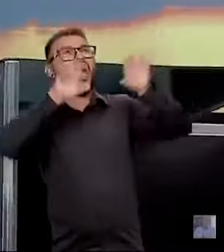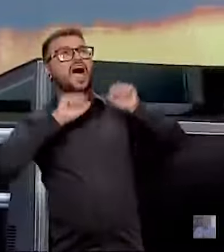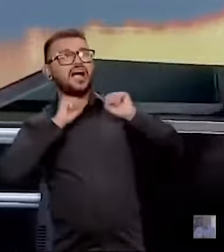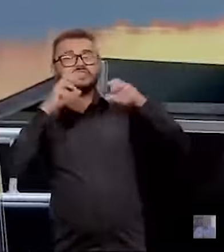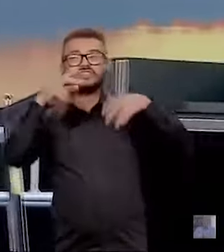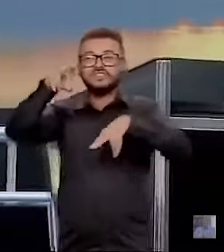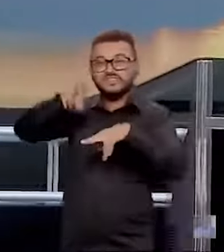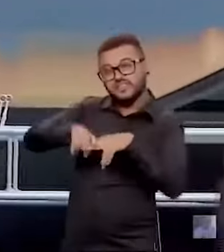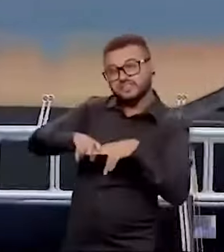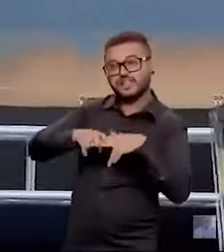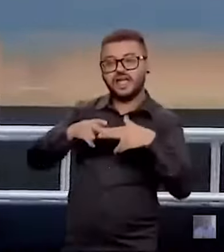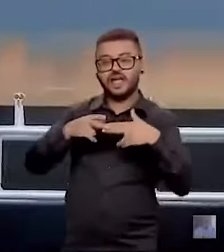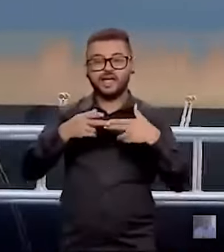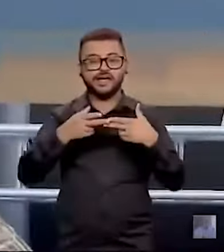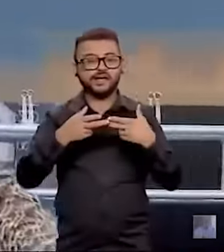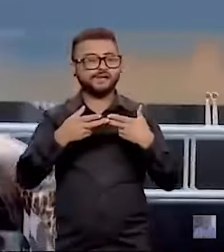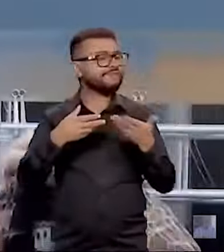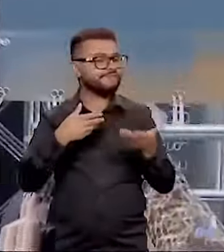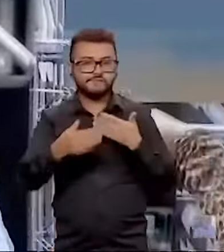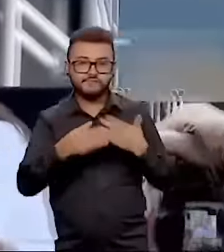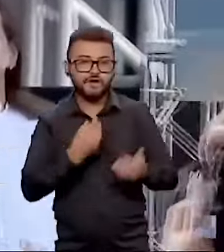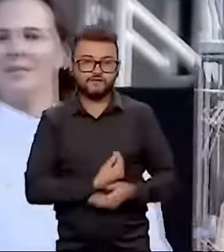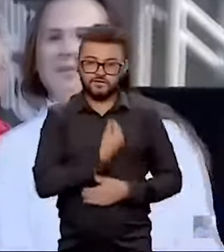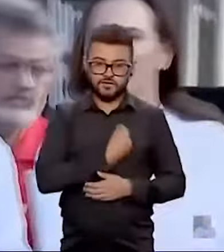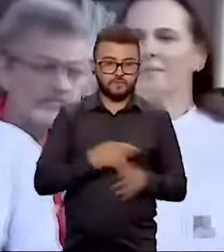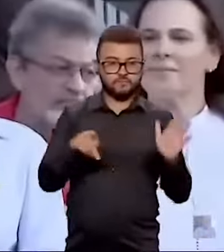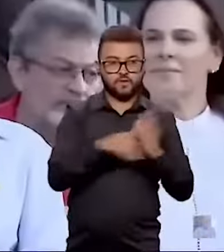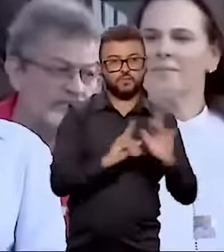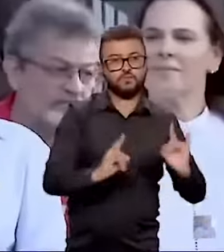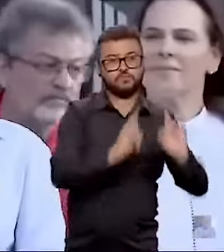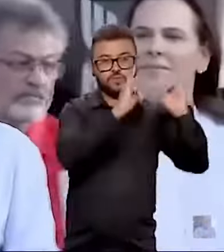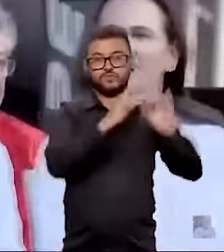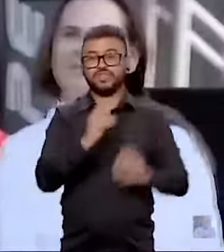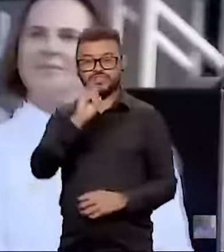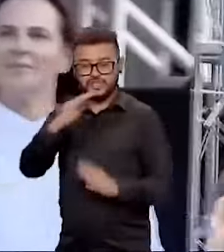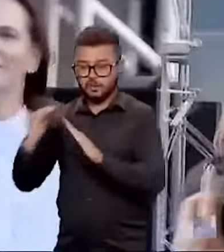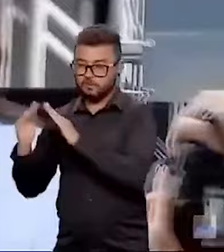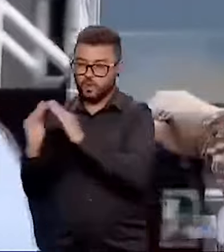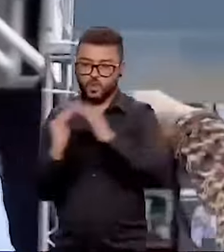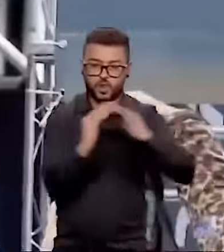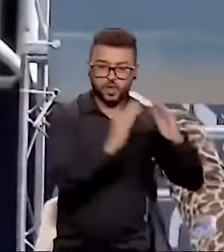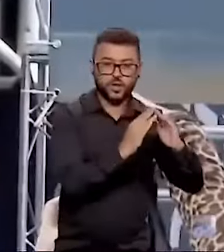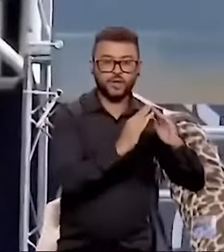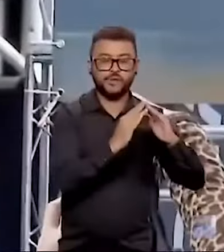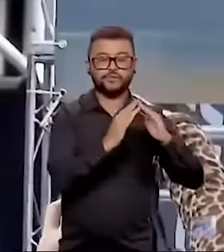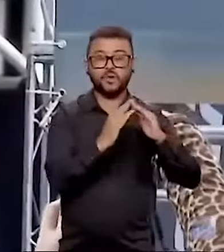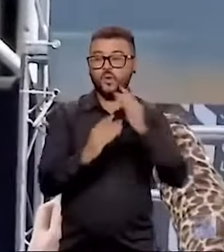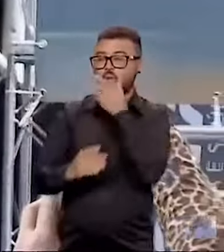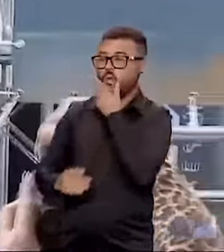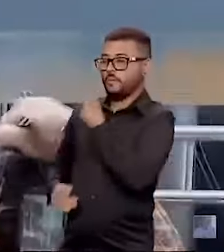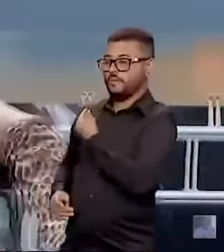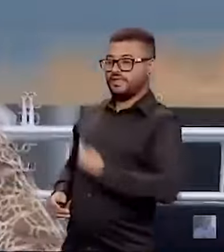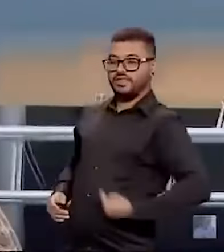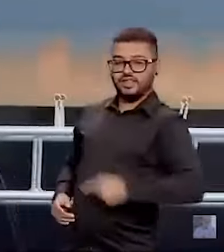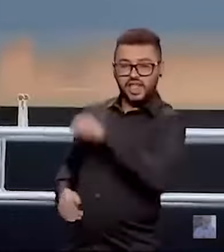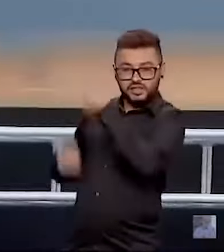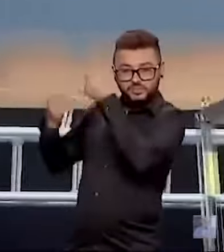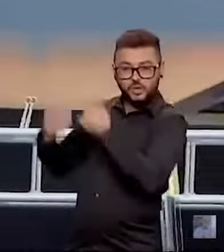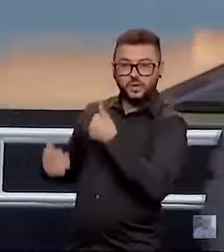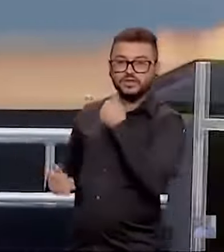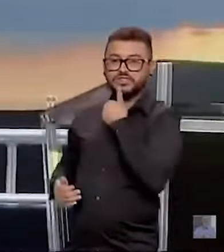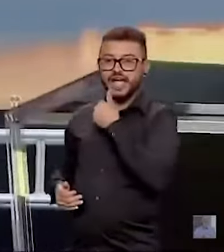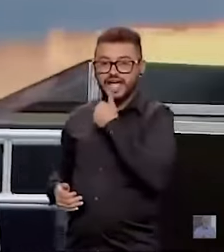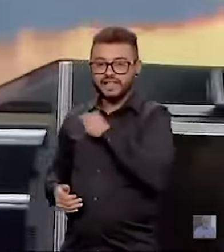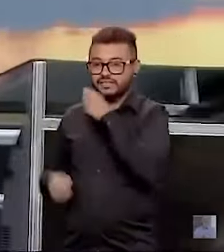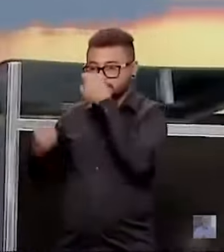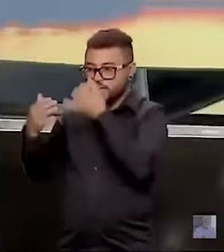tomar um ar livre e fazer outras coisas. Se for uma casa, um conjunto habitacional, agora o ministro Jader